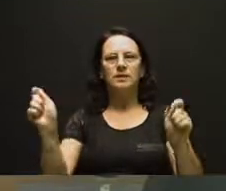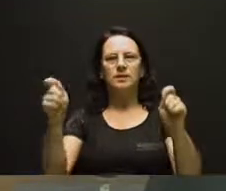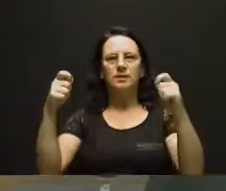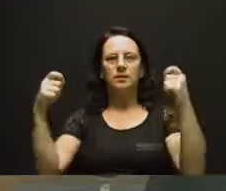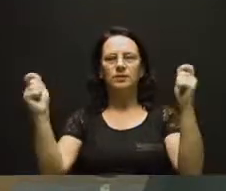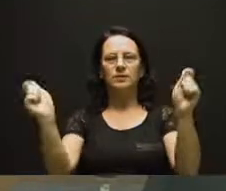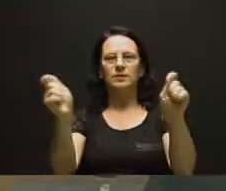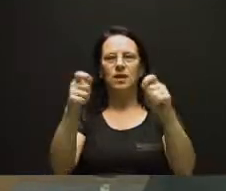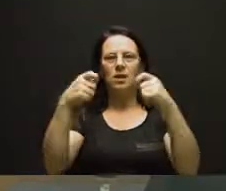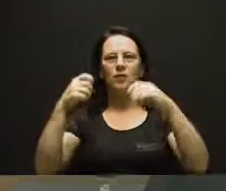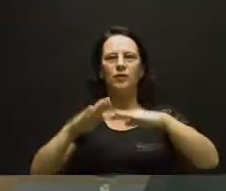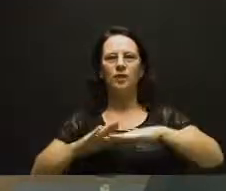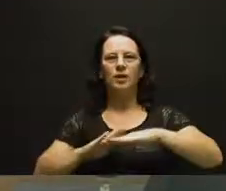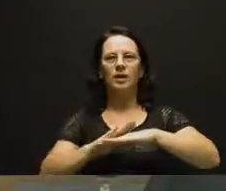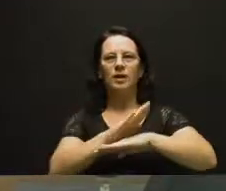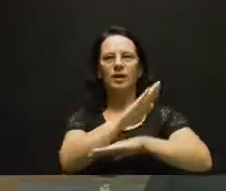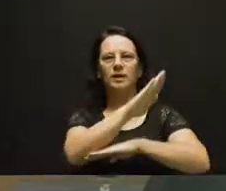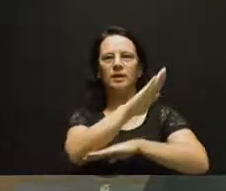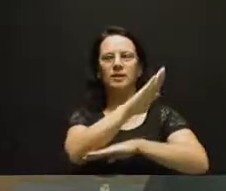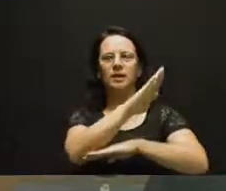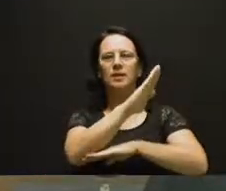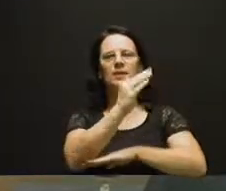sob sol